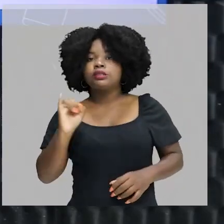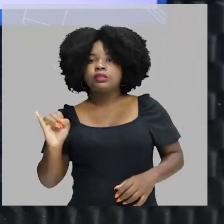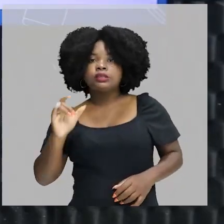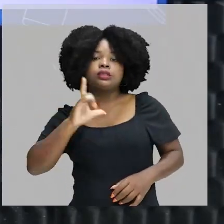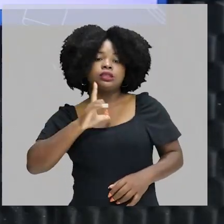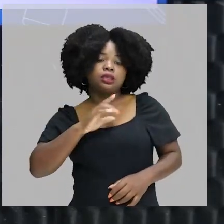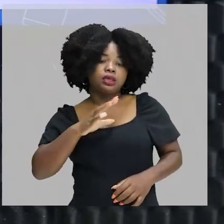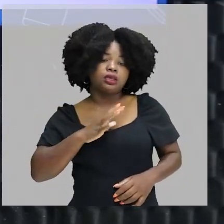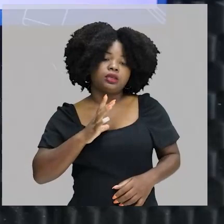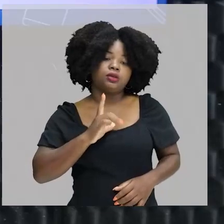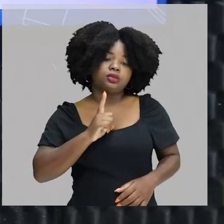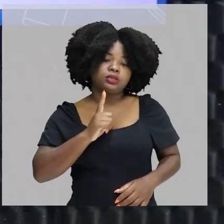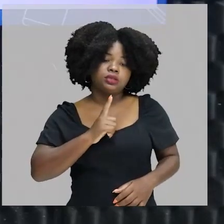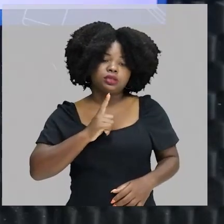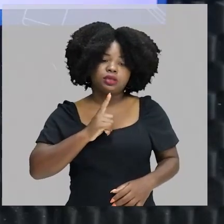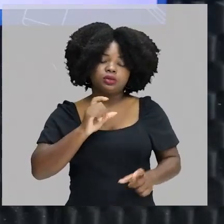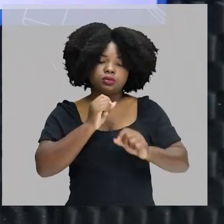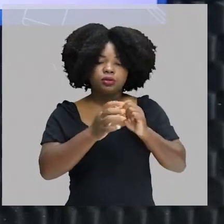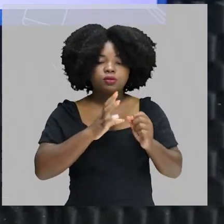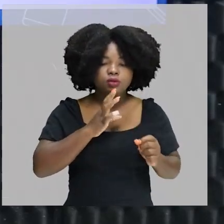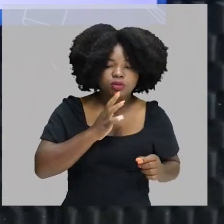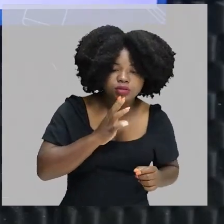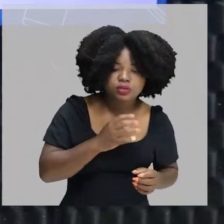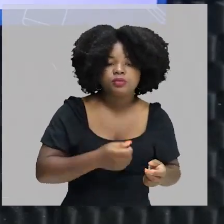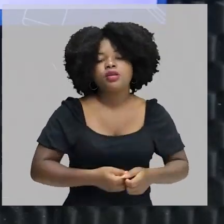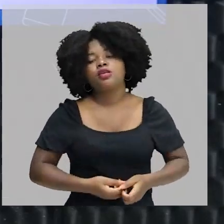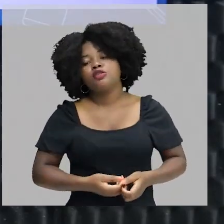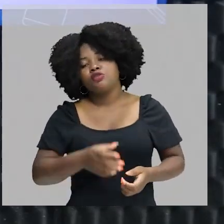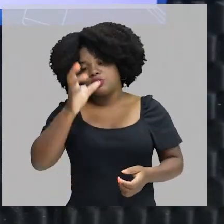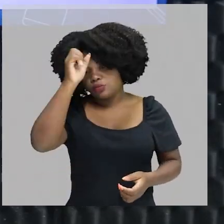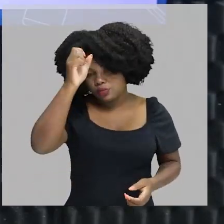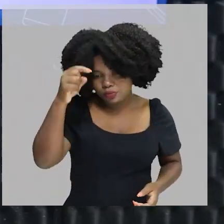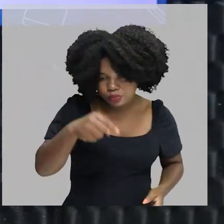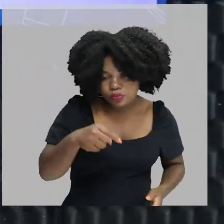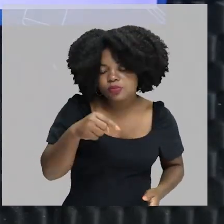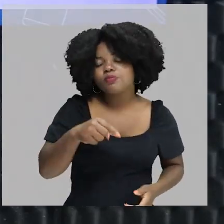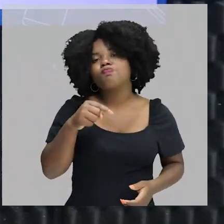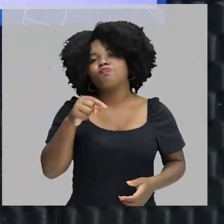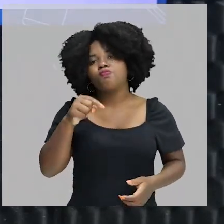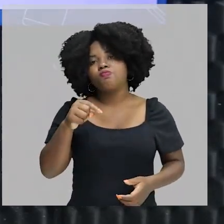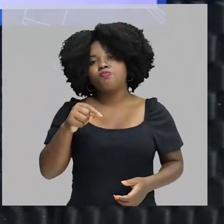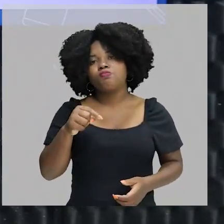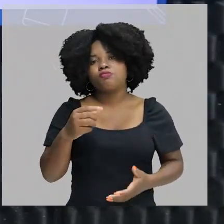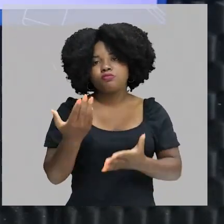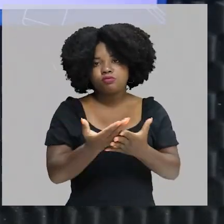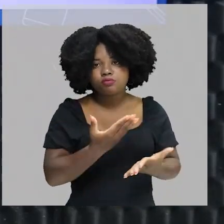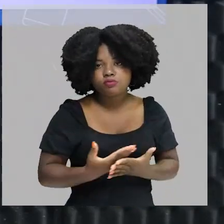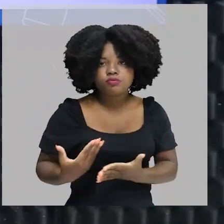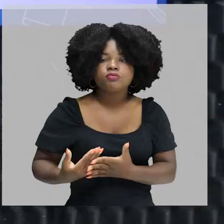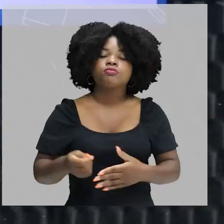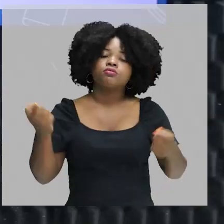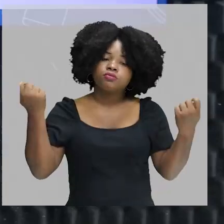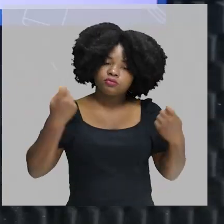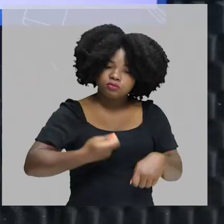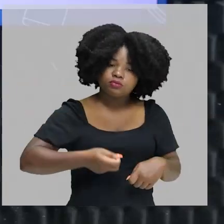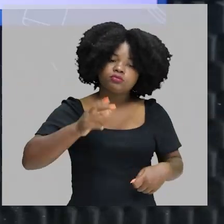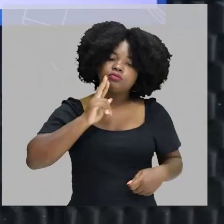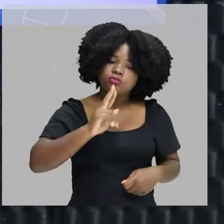o conhecimento necessário e você está aprendendo aqui durante as nossas aulas, a gente consegue